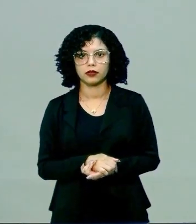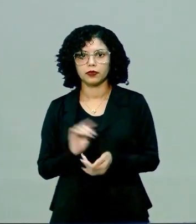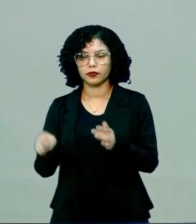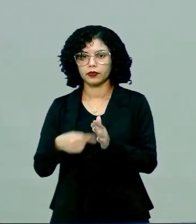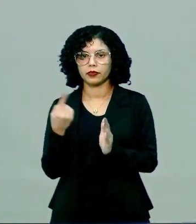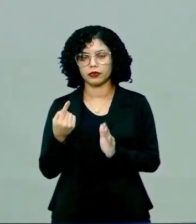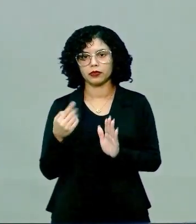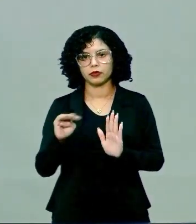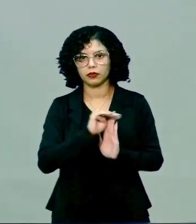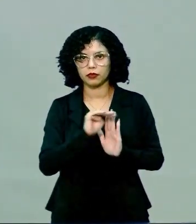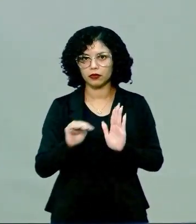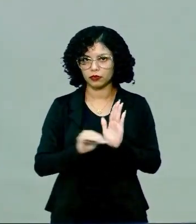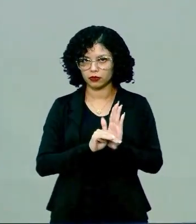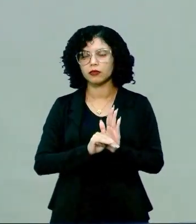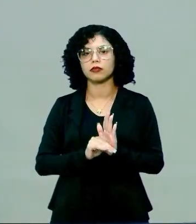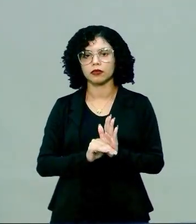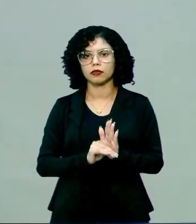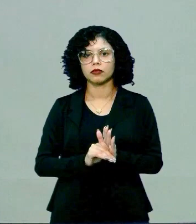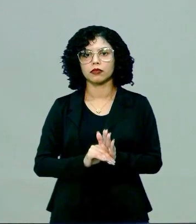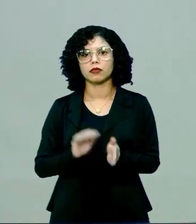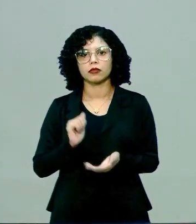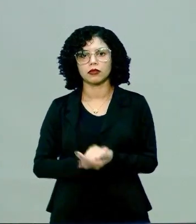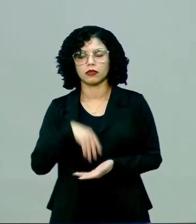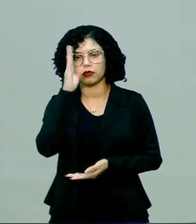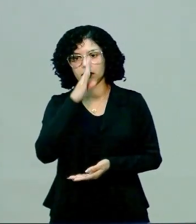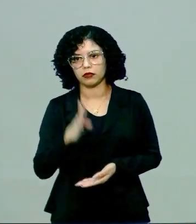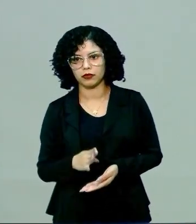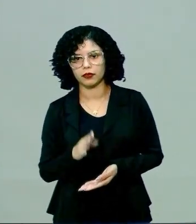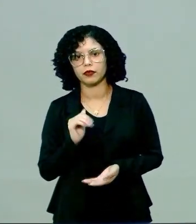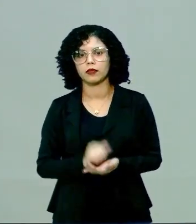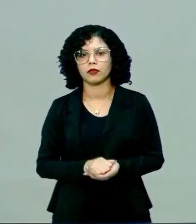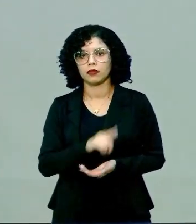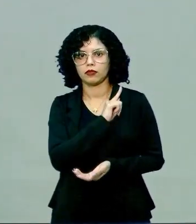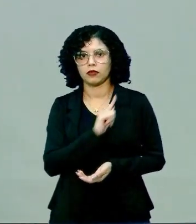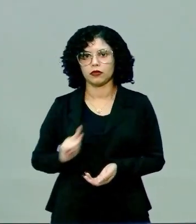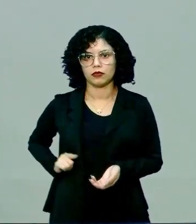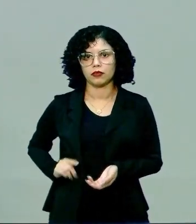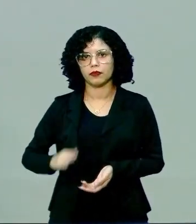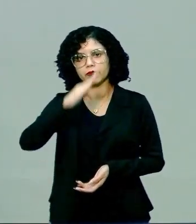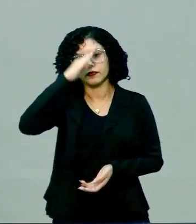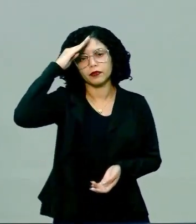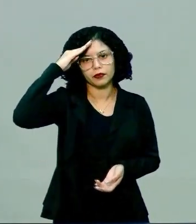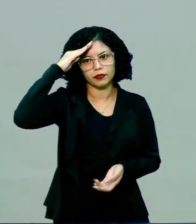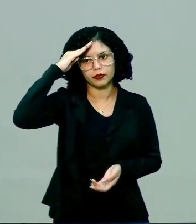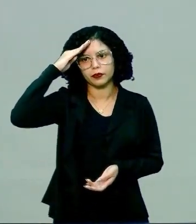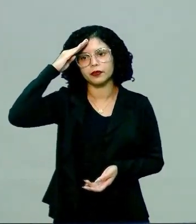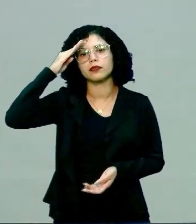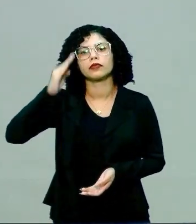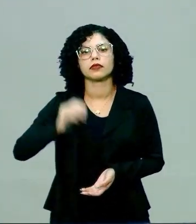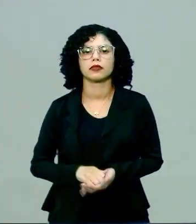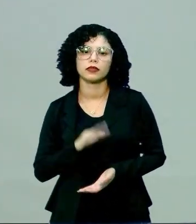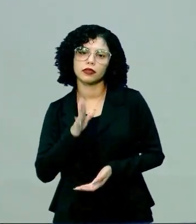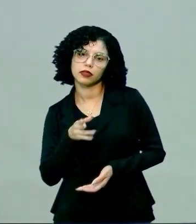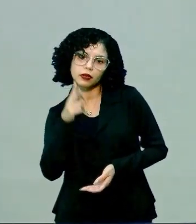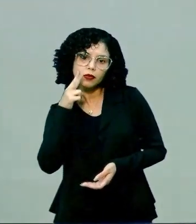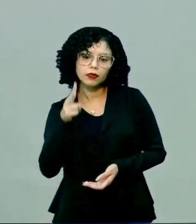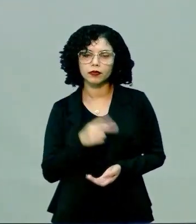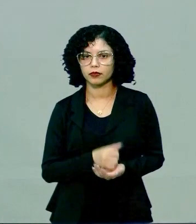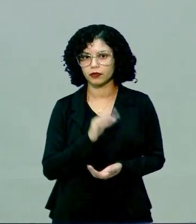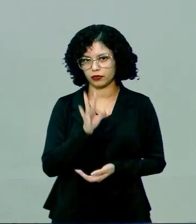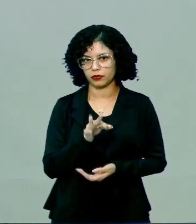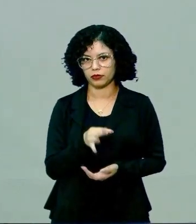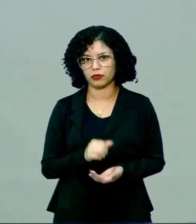primeira fase da República Brasileira ela vai ser governada por militares. Calma aí que a gente já vai ver